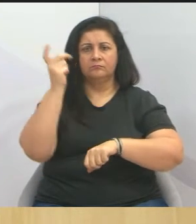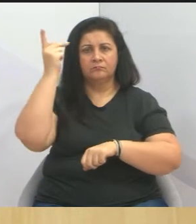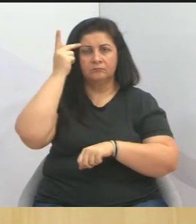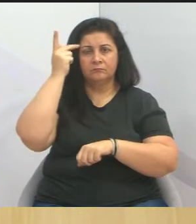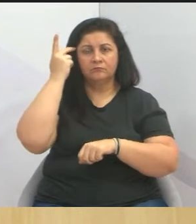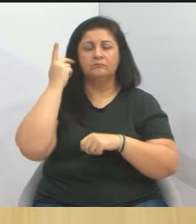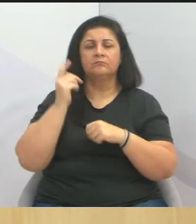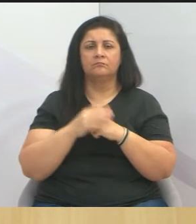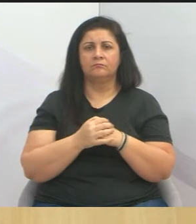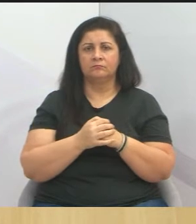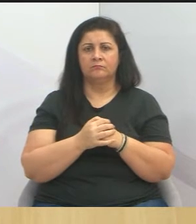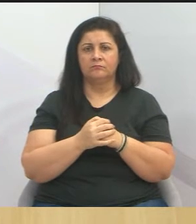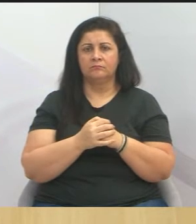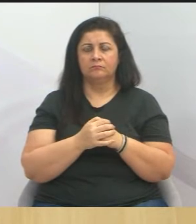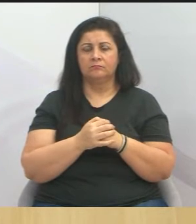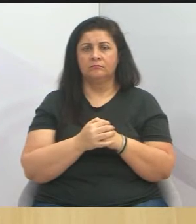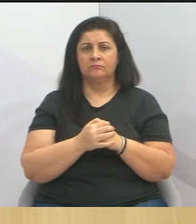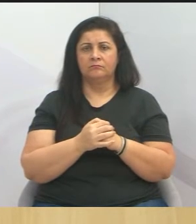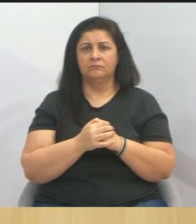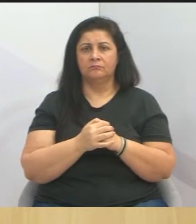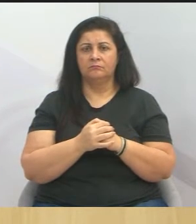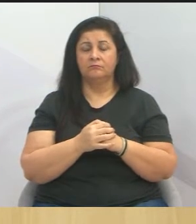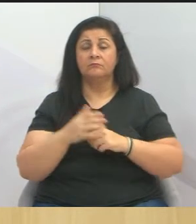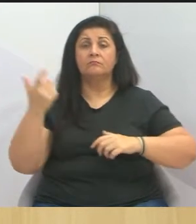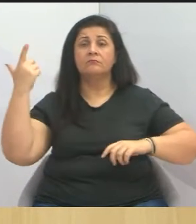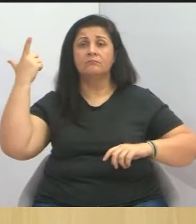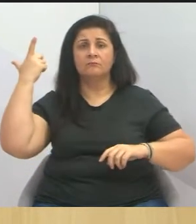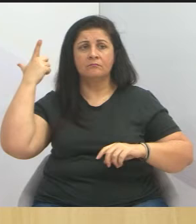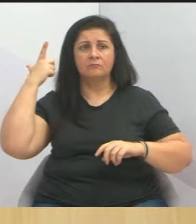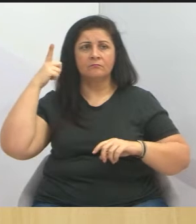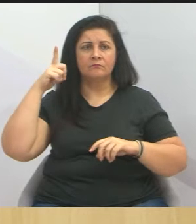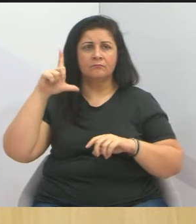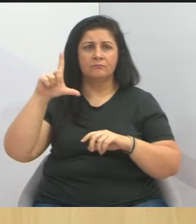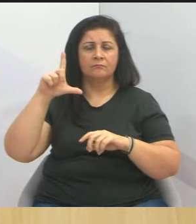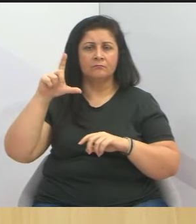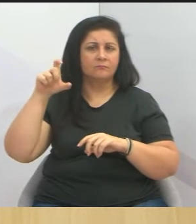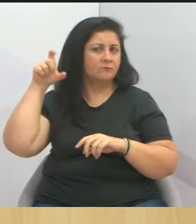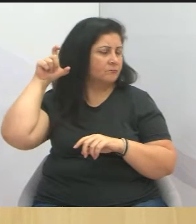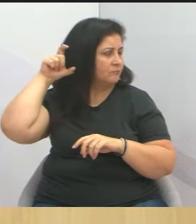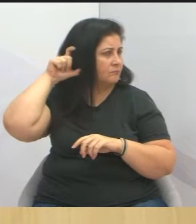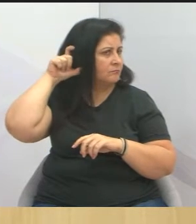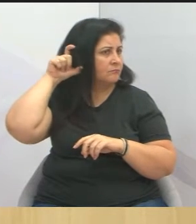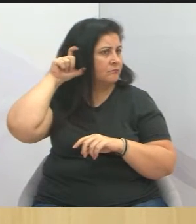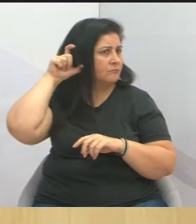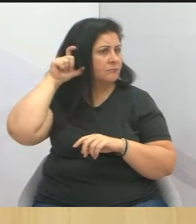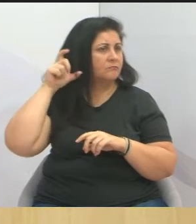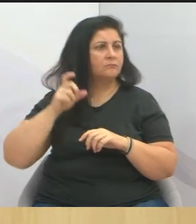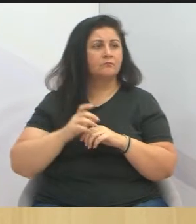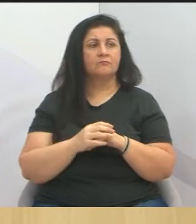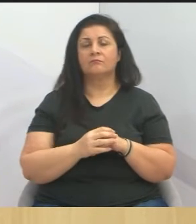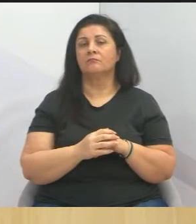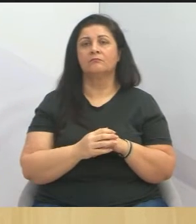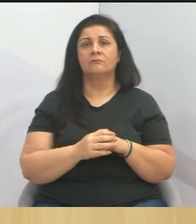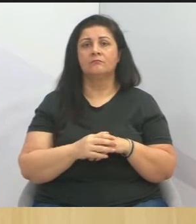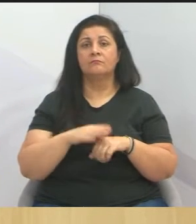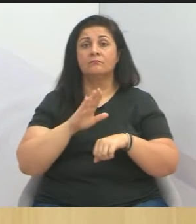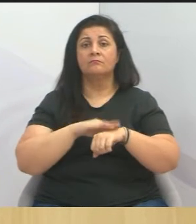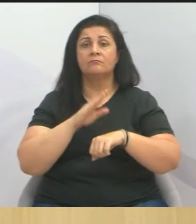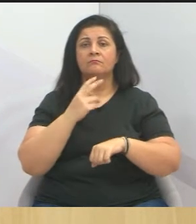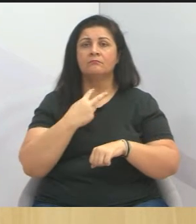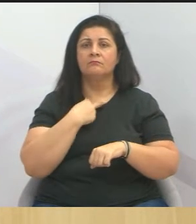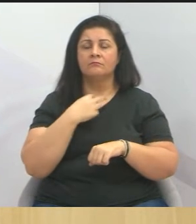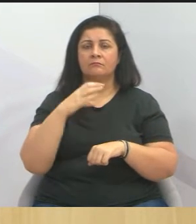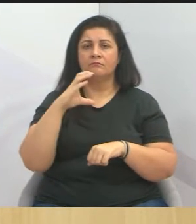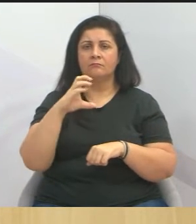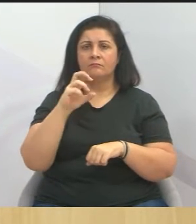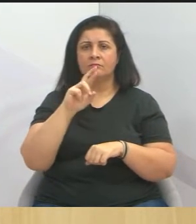São Paulo com vistas à obtenção de aparelhos auditivos e ao aumento de vagas